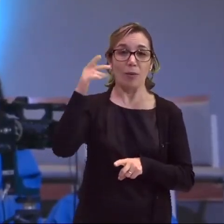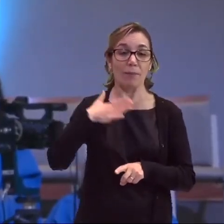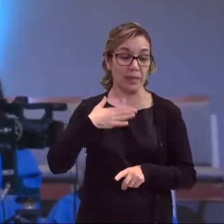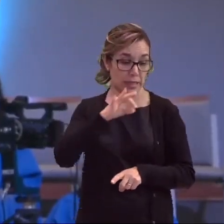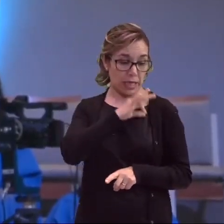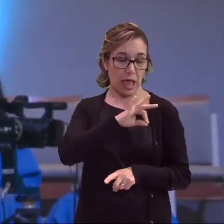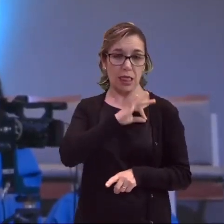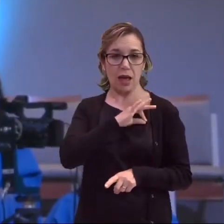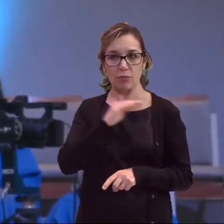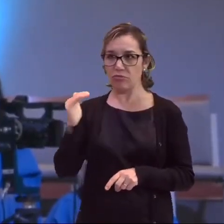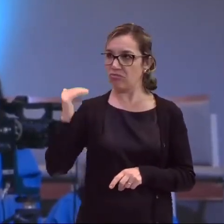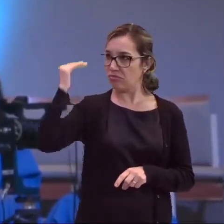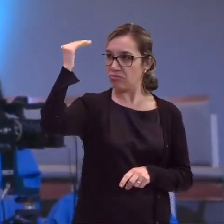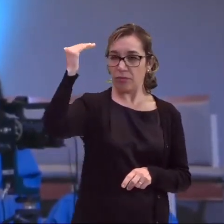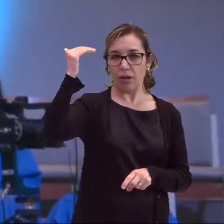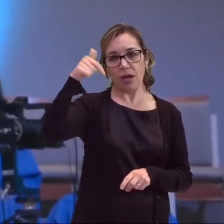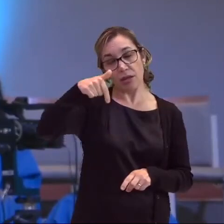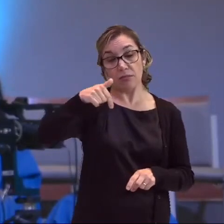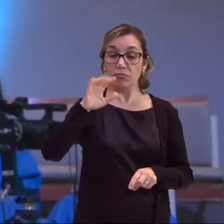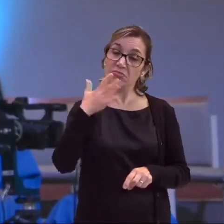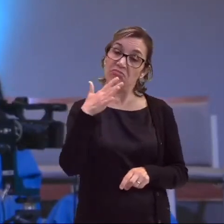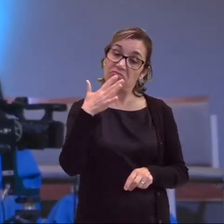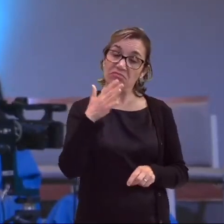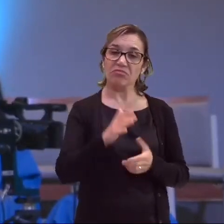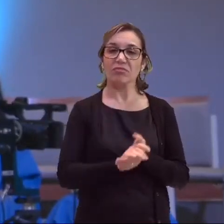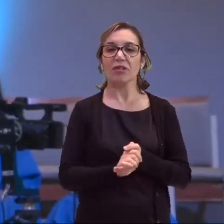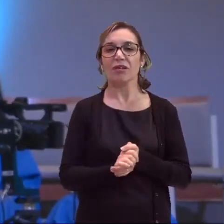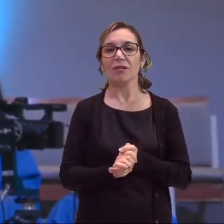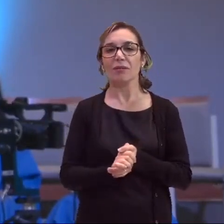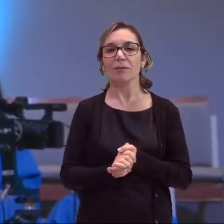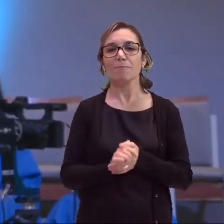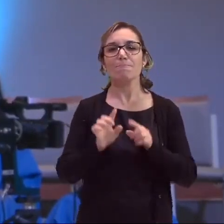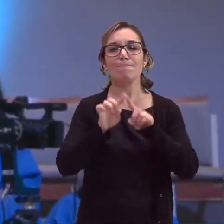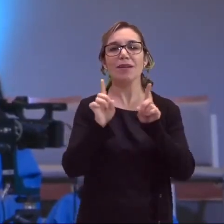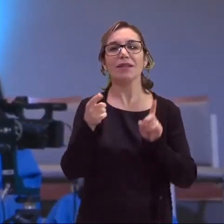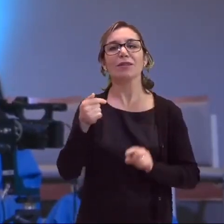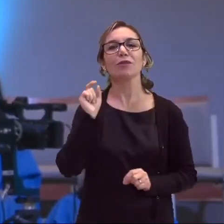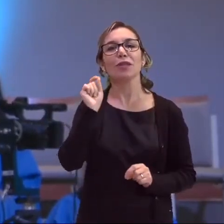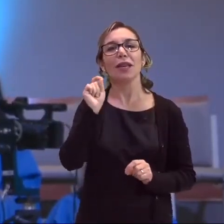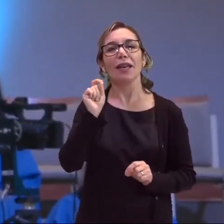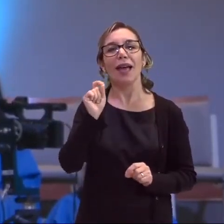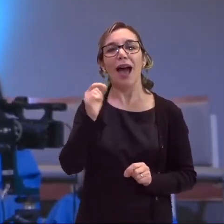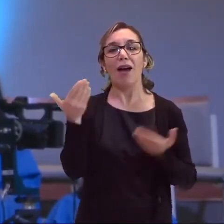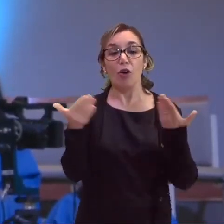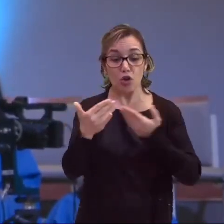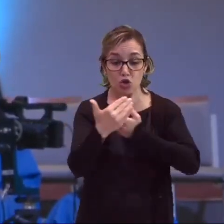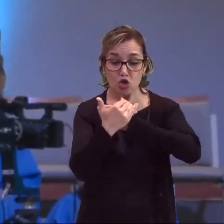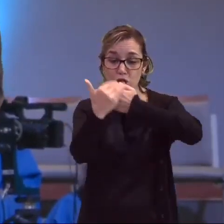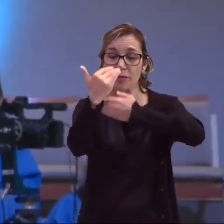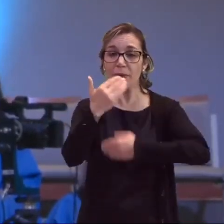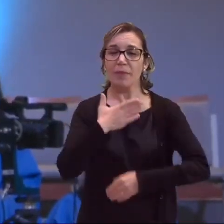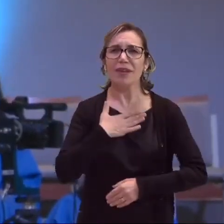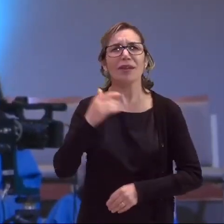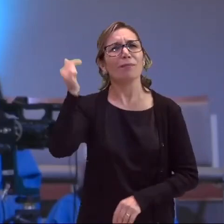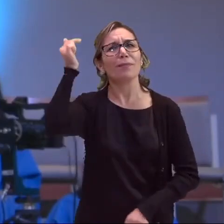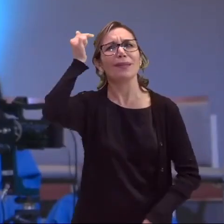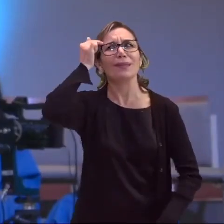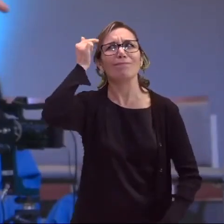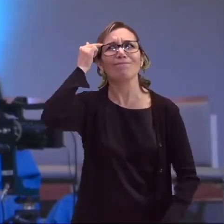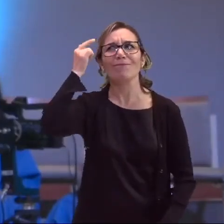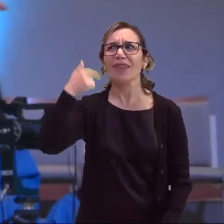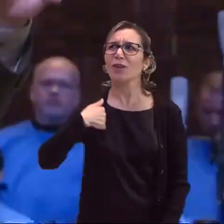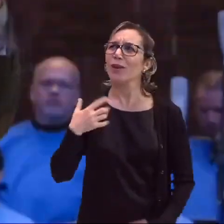para minha vida bom e ali naquela intimidade com o senhor no quarto da gente que Deus leva ela